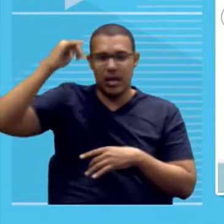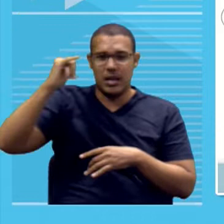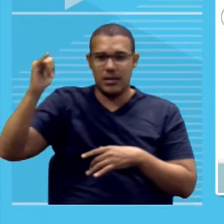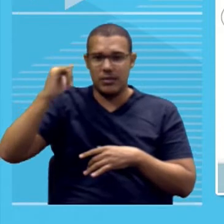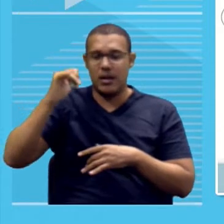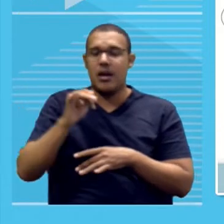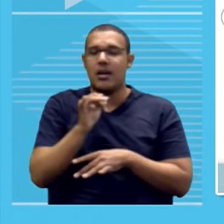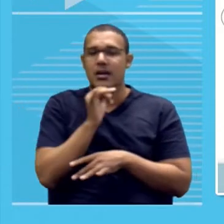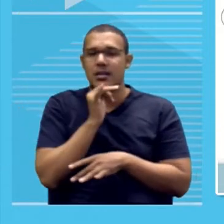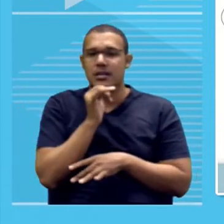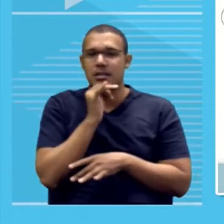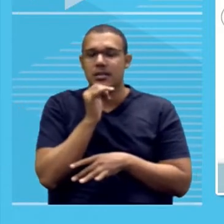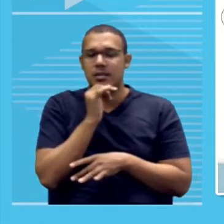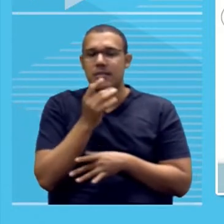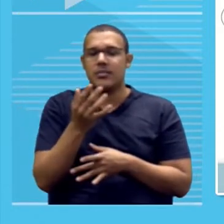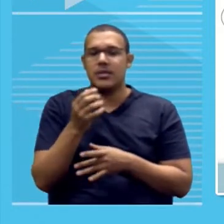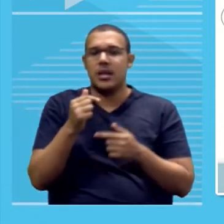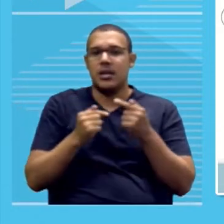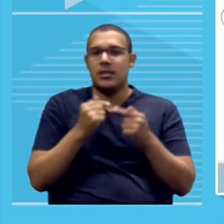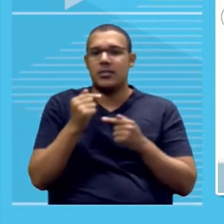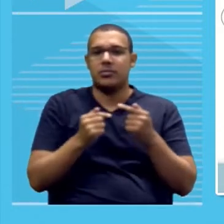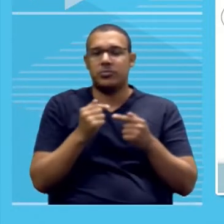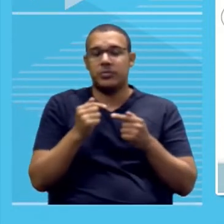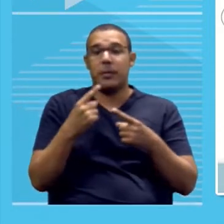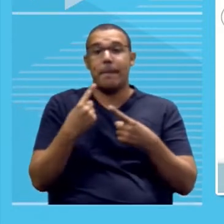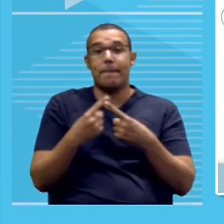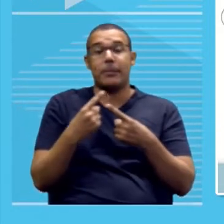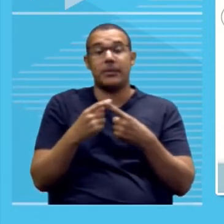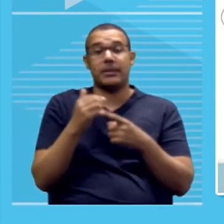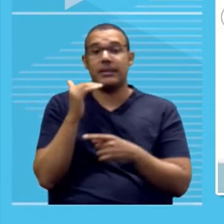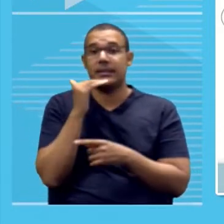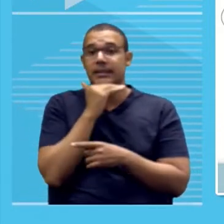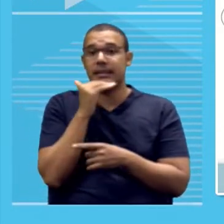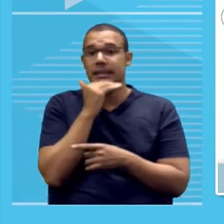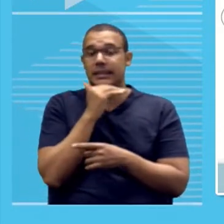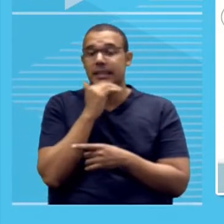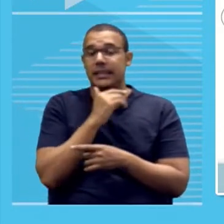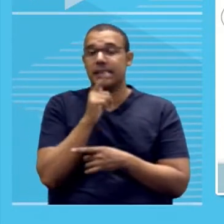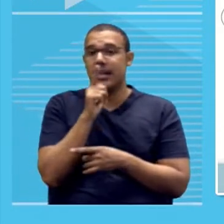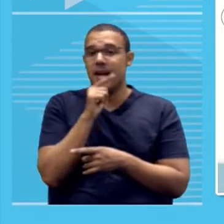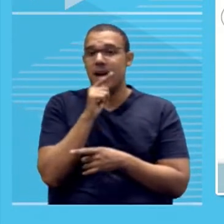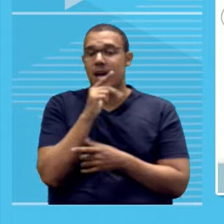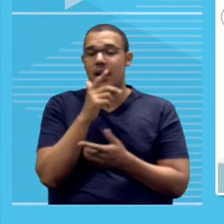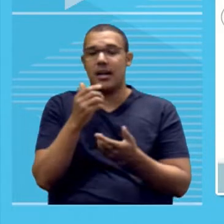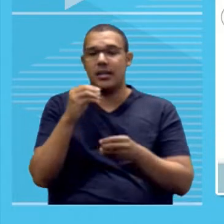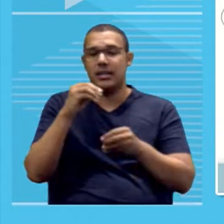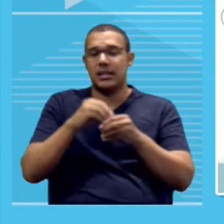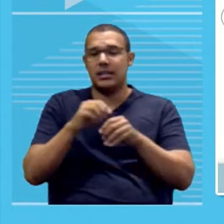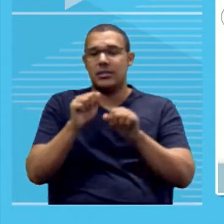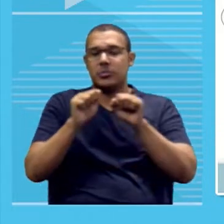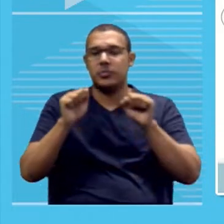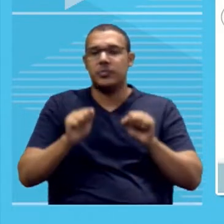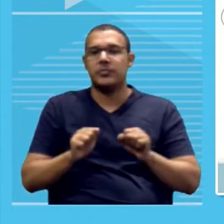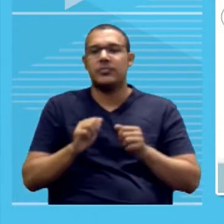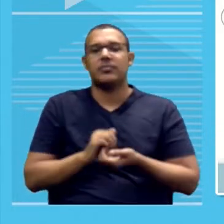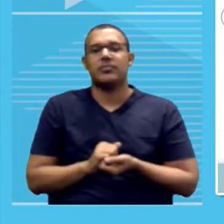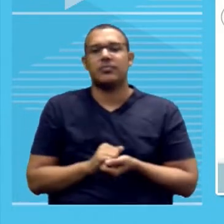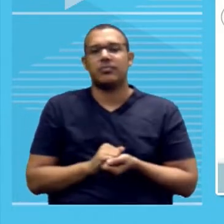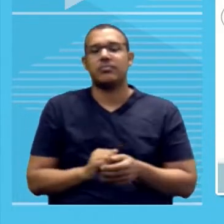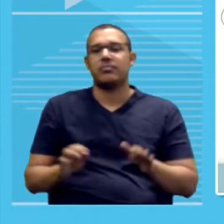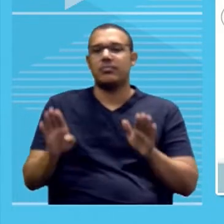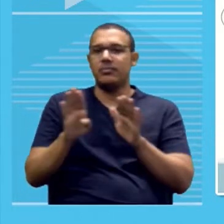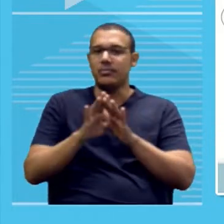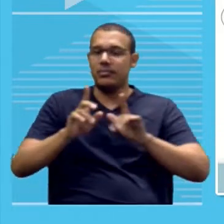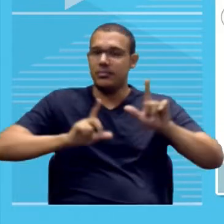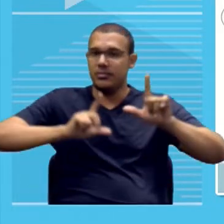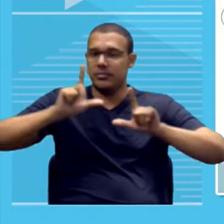um exemplo de resistor, porque ele vai aquecer a água presente no sistema. Televisores,